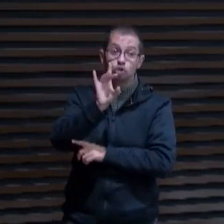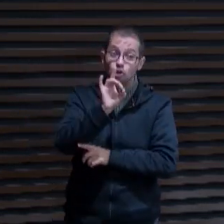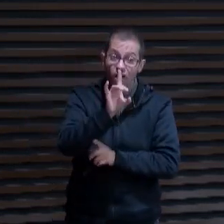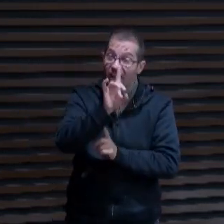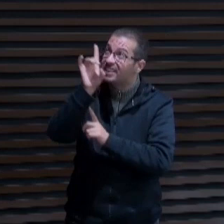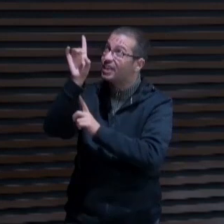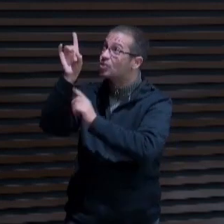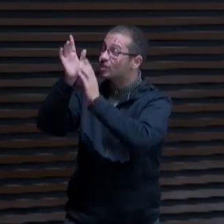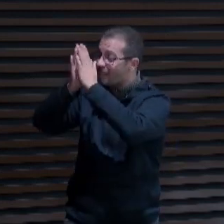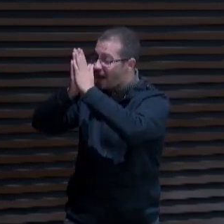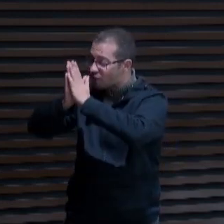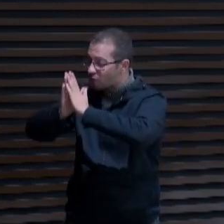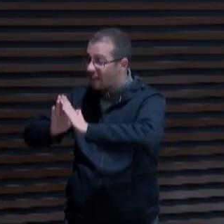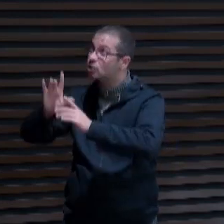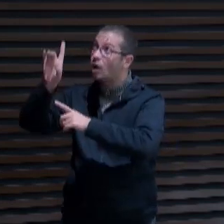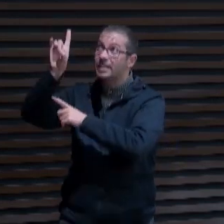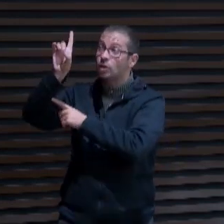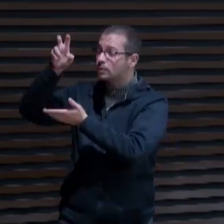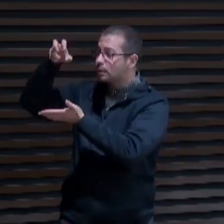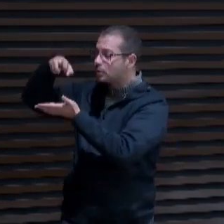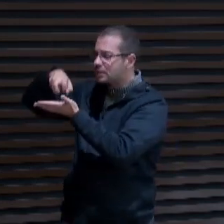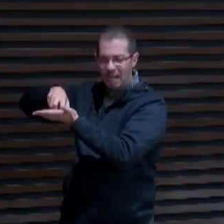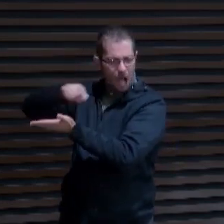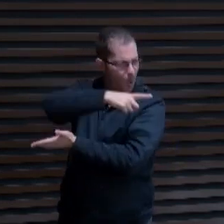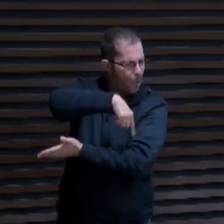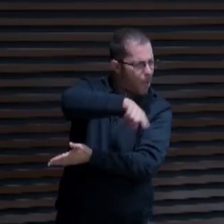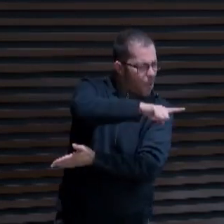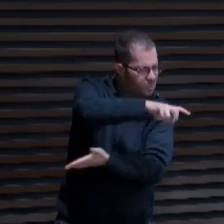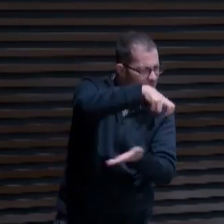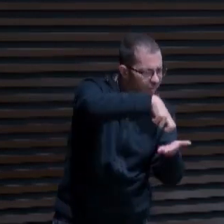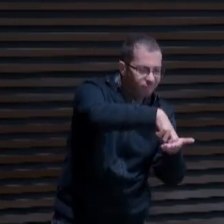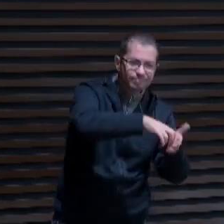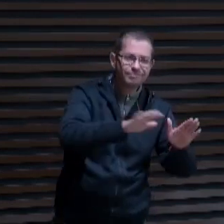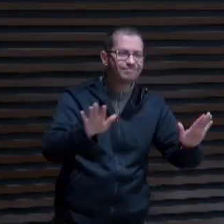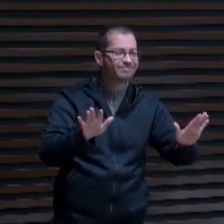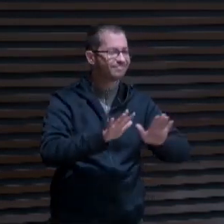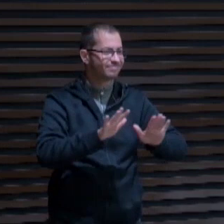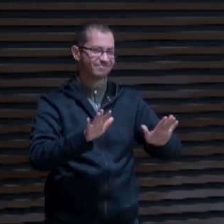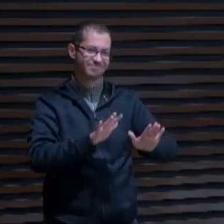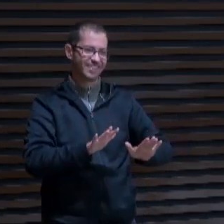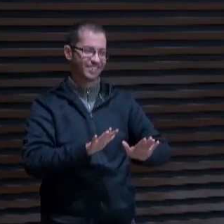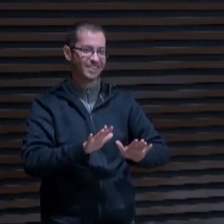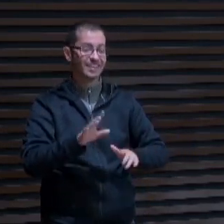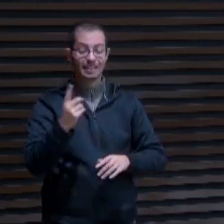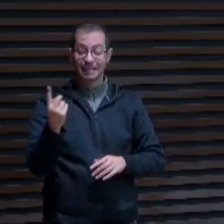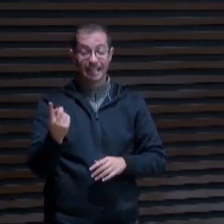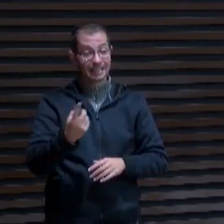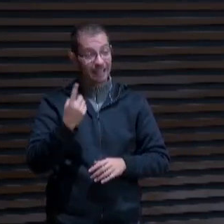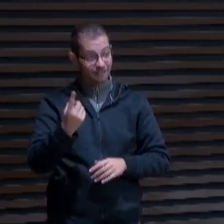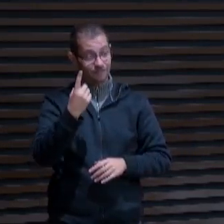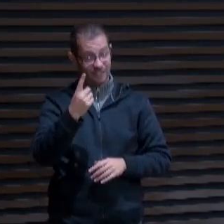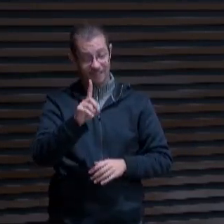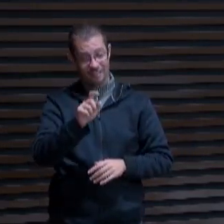a Ele vocês se prostrarão. E aí, Davi, ele constitui, nessa organização do